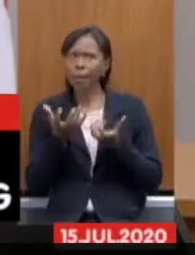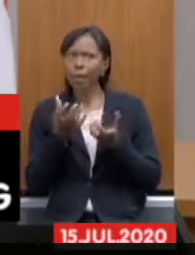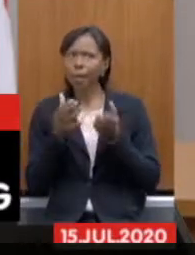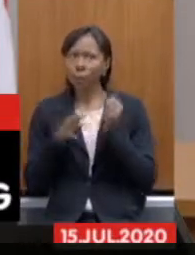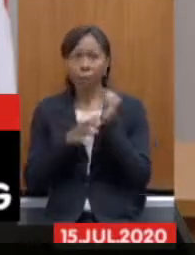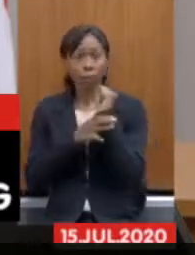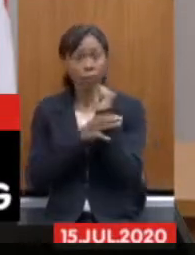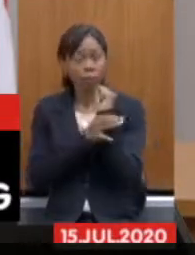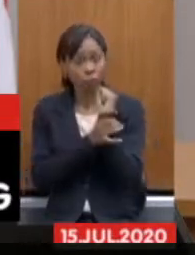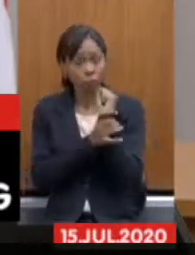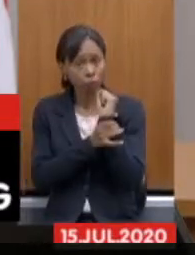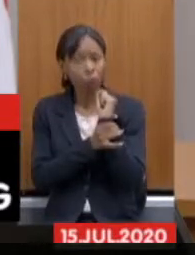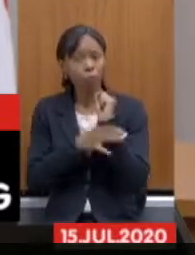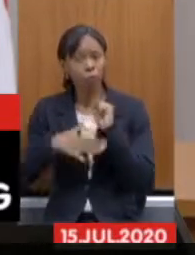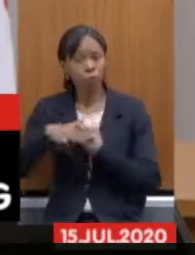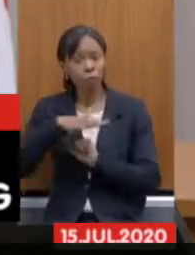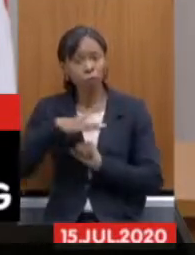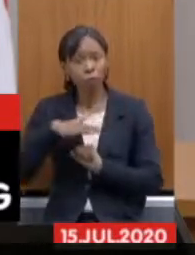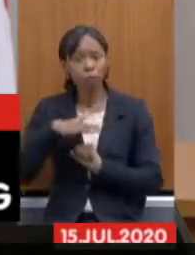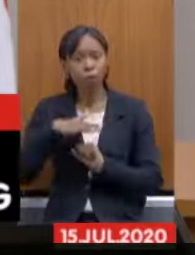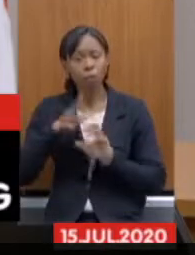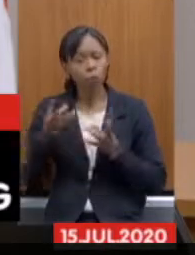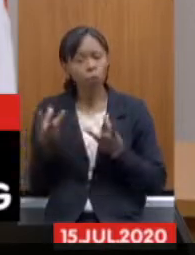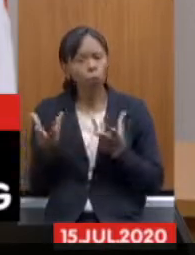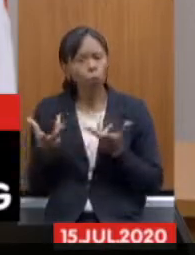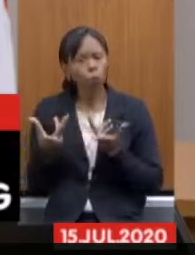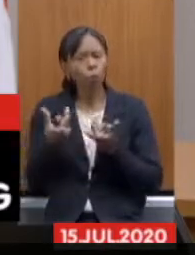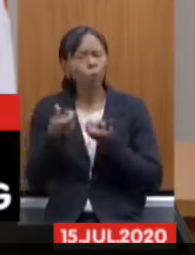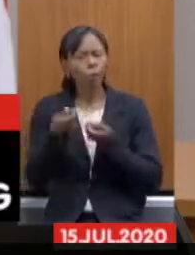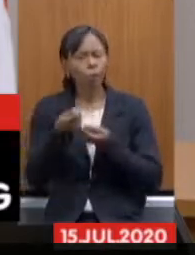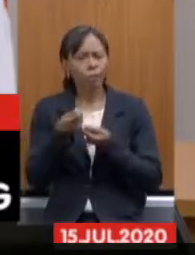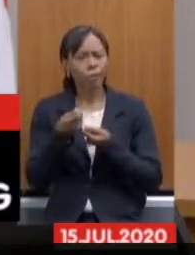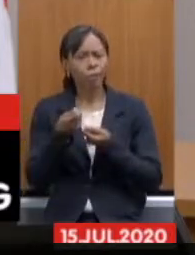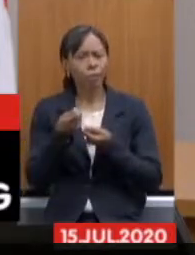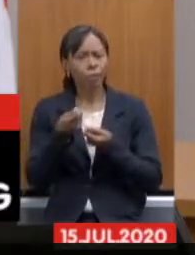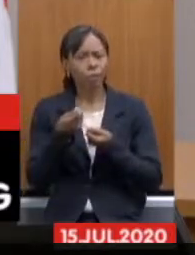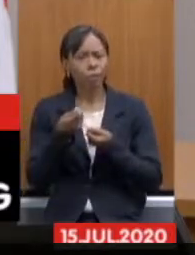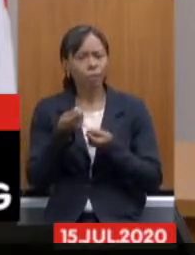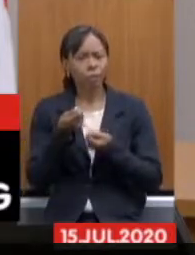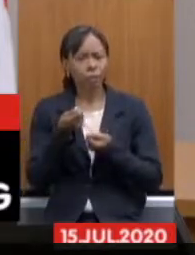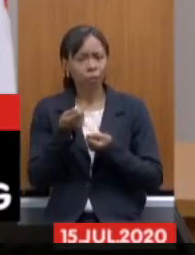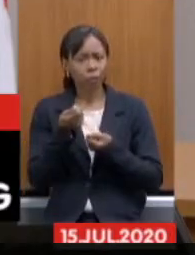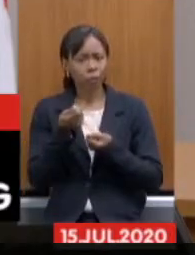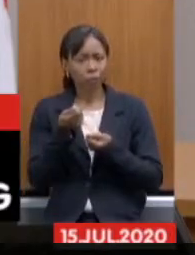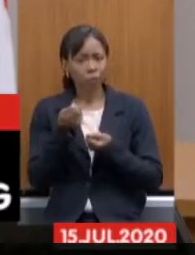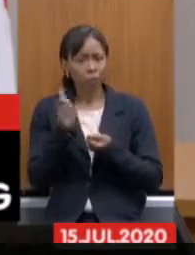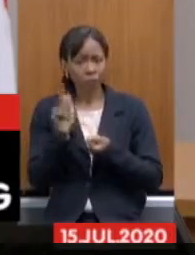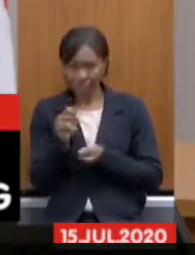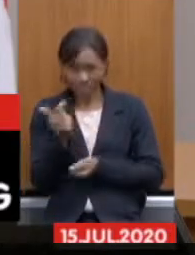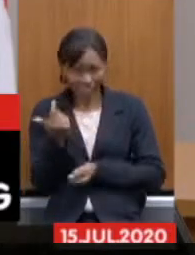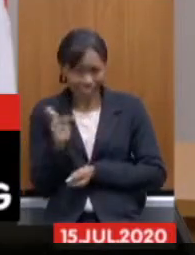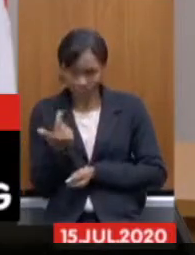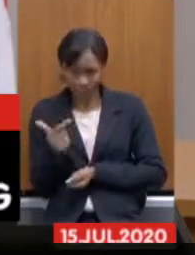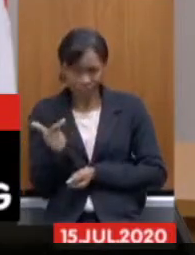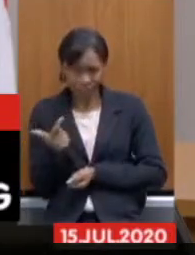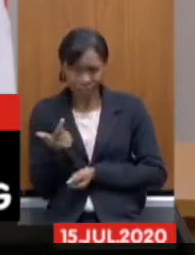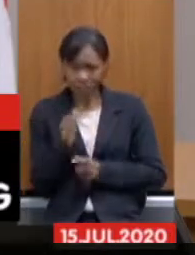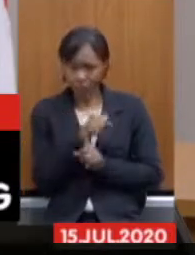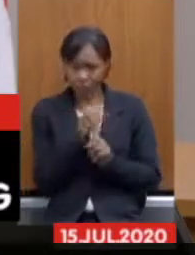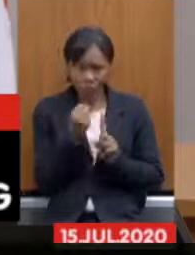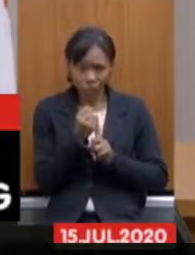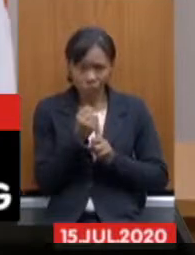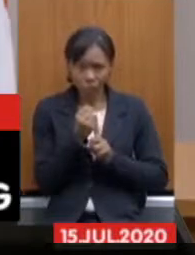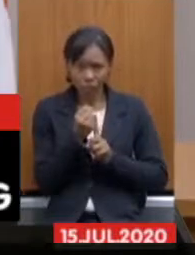segurança e de qualidade porque sem isso se a sociedade não se